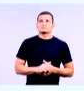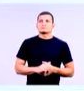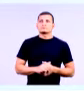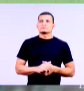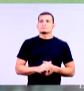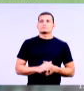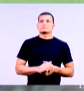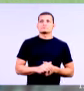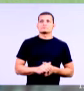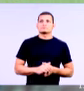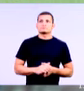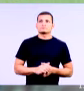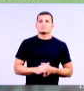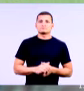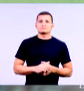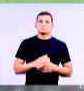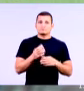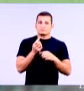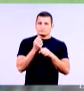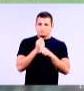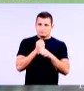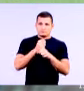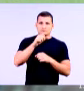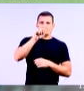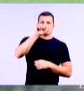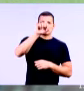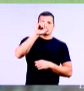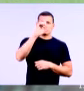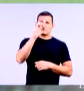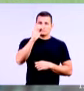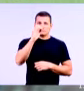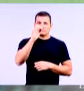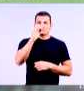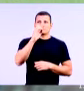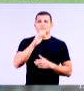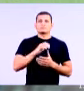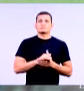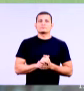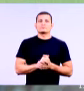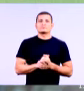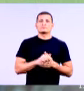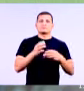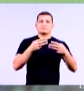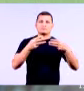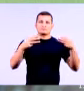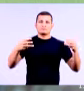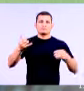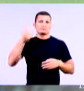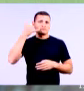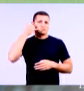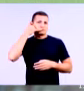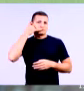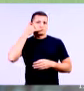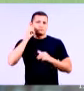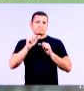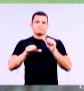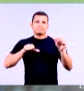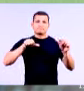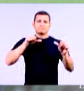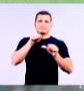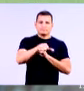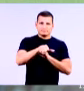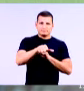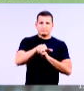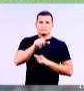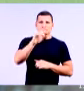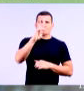Vamos lá, vamos seguindo. Nos anos 80, as redes de telefonia se tornaram então digitais. Isso aqui é importante, ó. Se tornaram